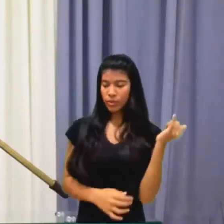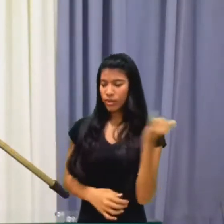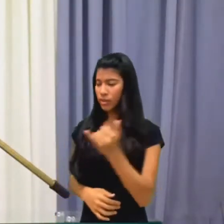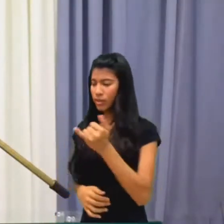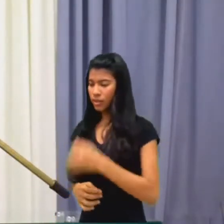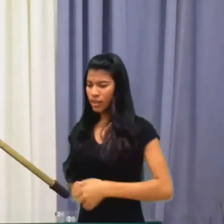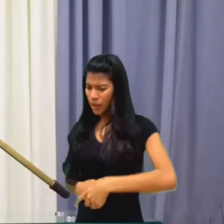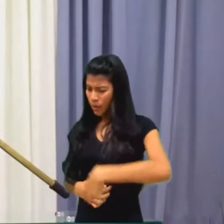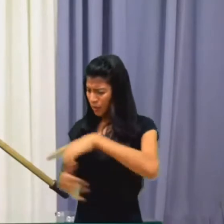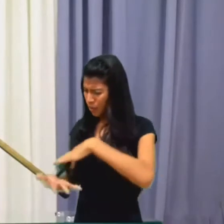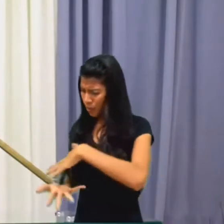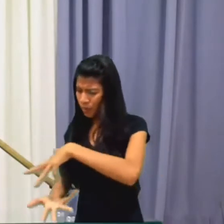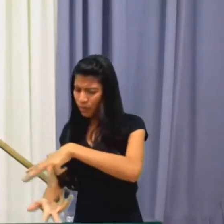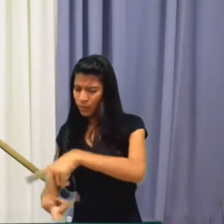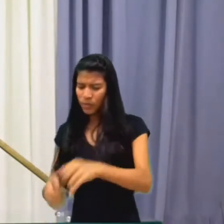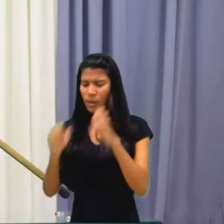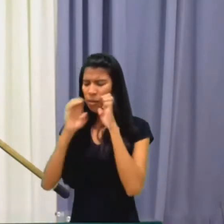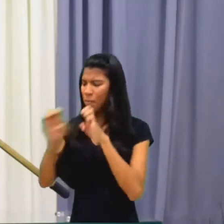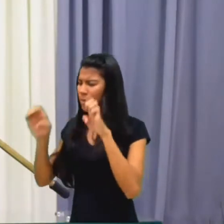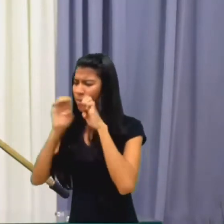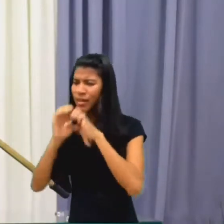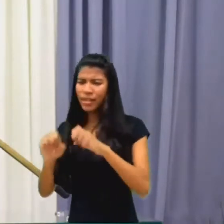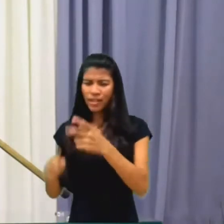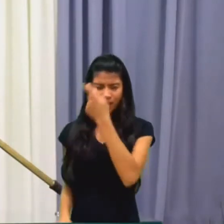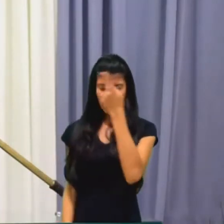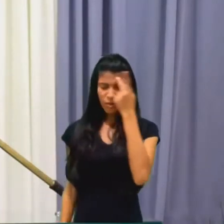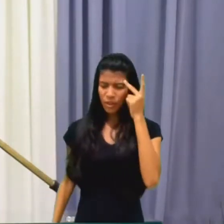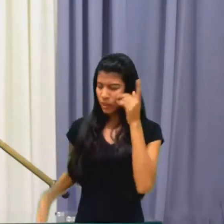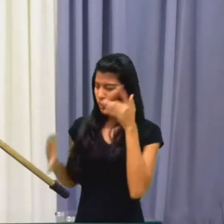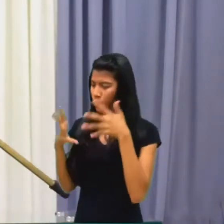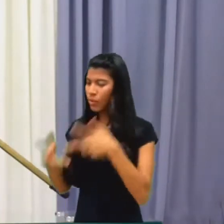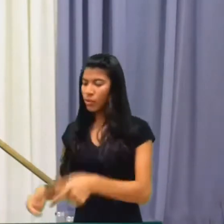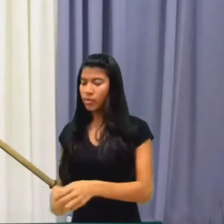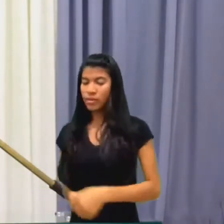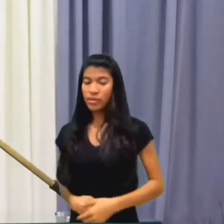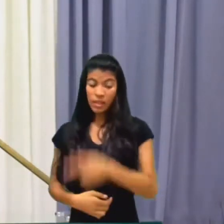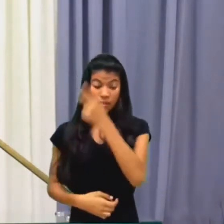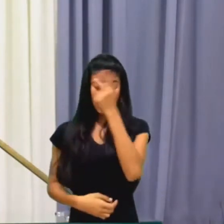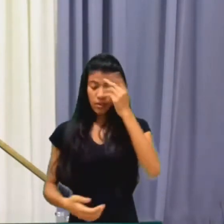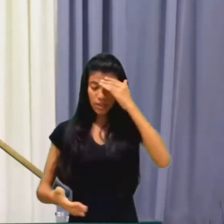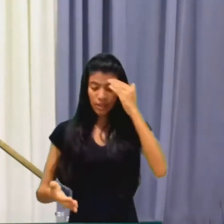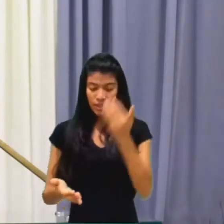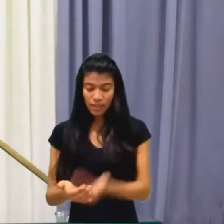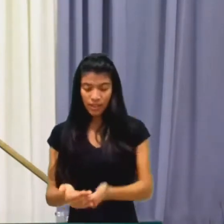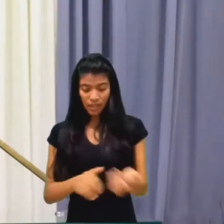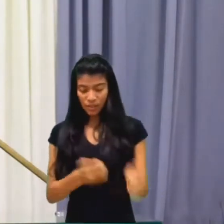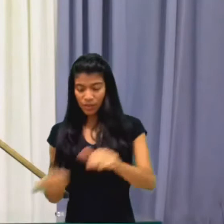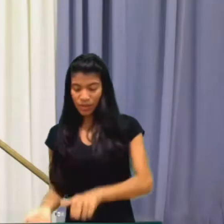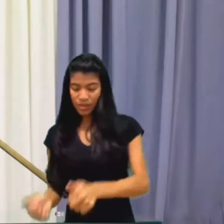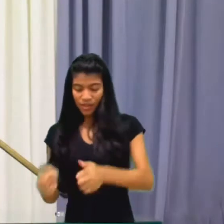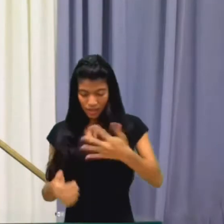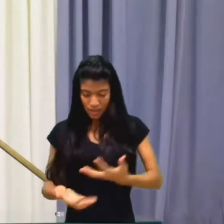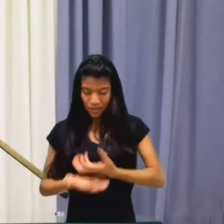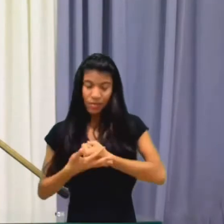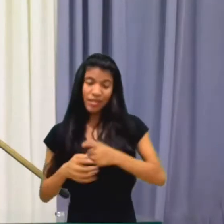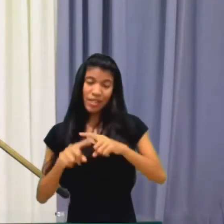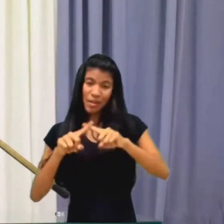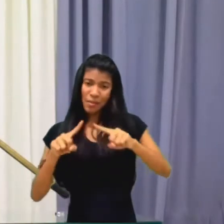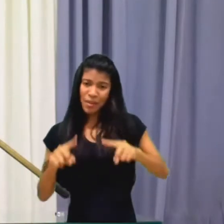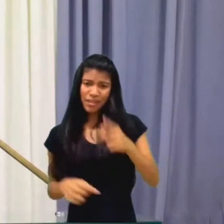evangelho a toda criatura. Quem crer e for batizado será salvo, mas quem não crer será